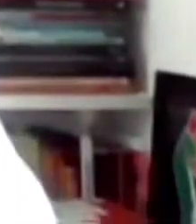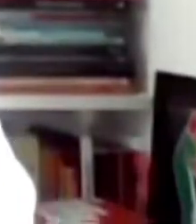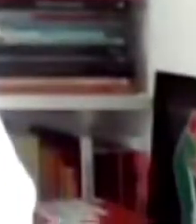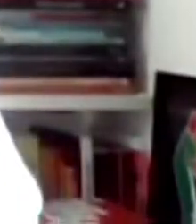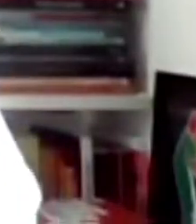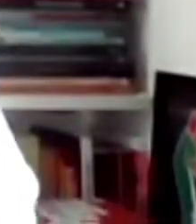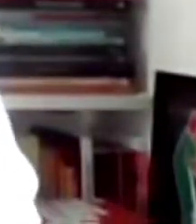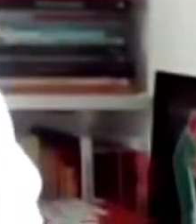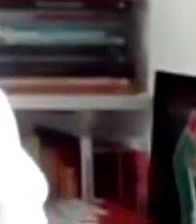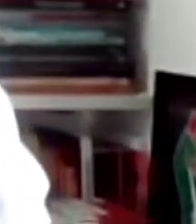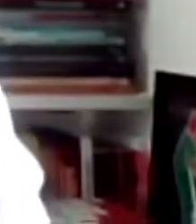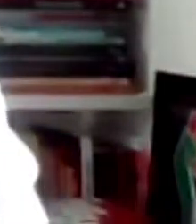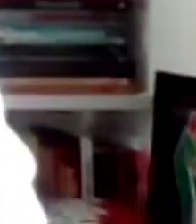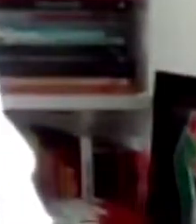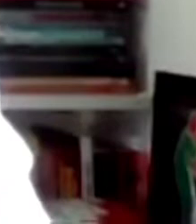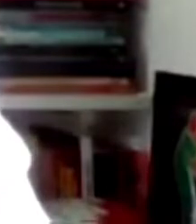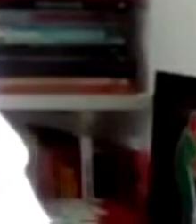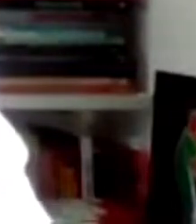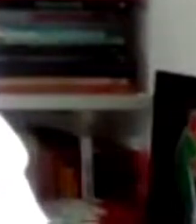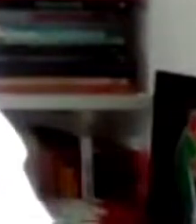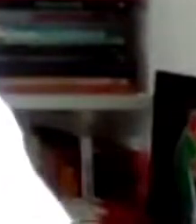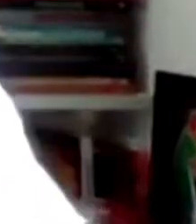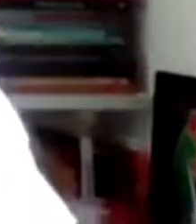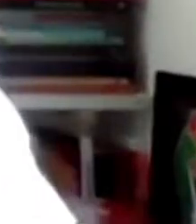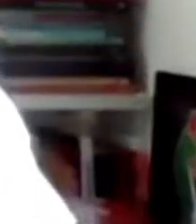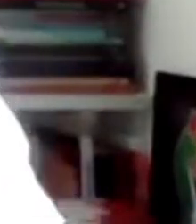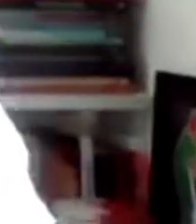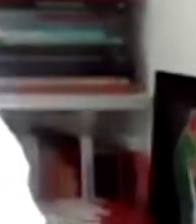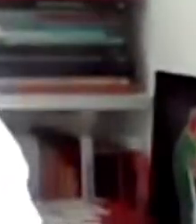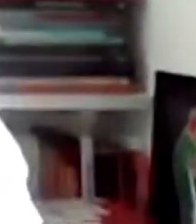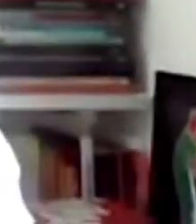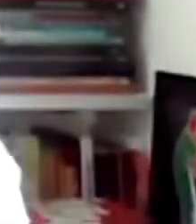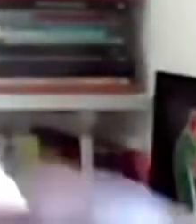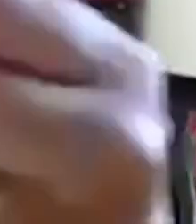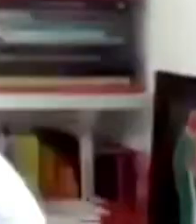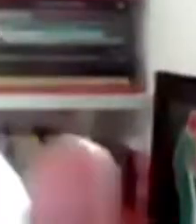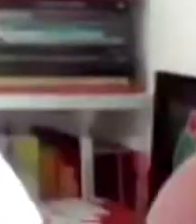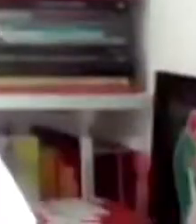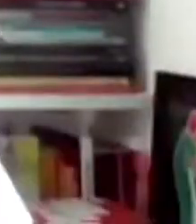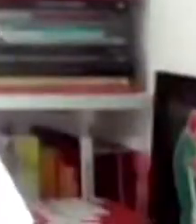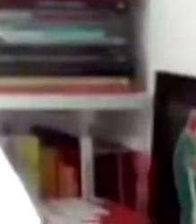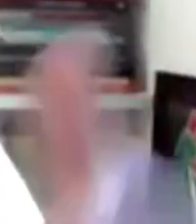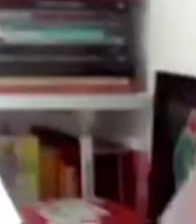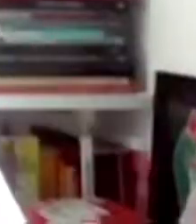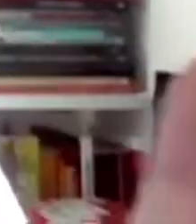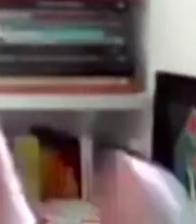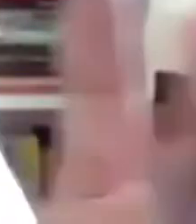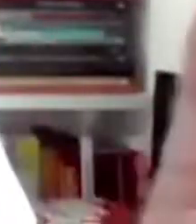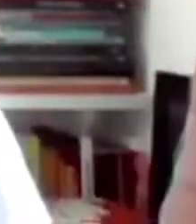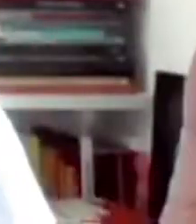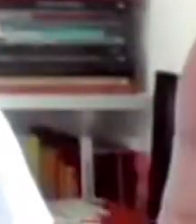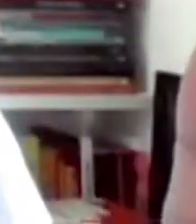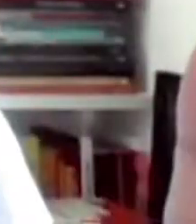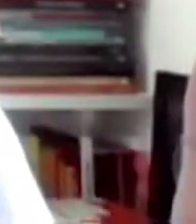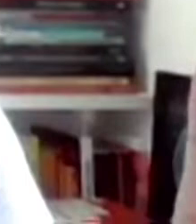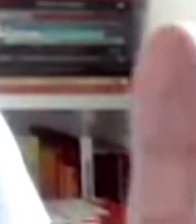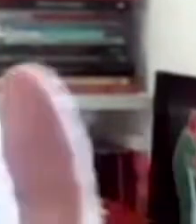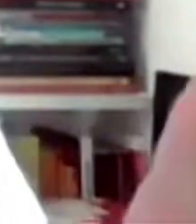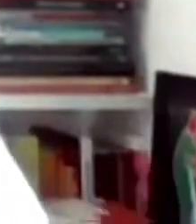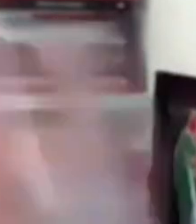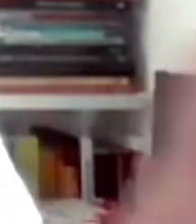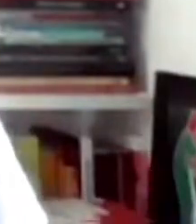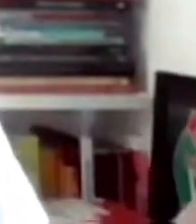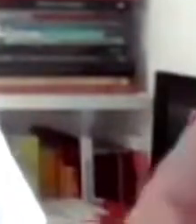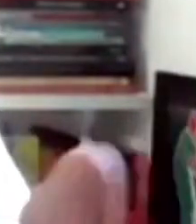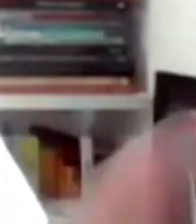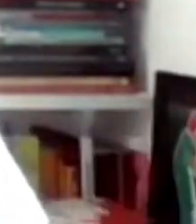conclusão é de que a gente precisa superar o entendimento e reproduzido muito no senso comum, porque se utilizam disso, de novo, né, do